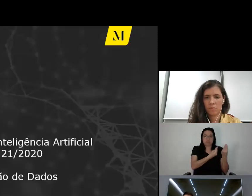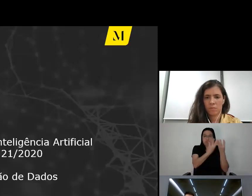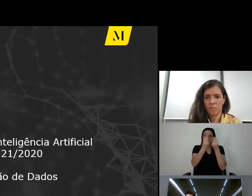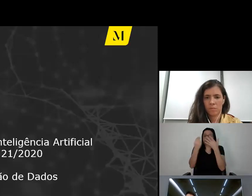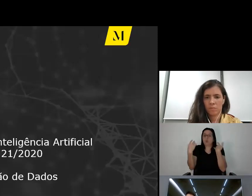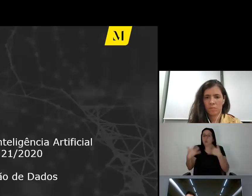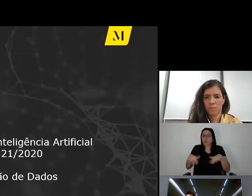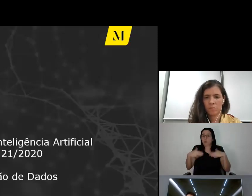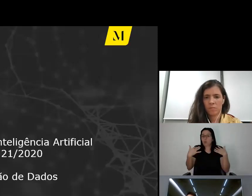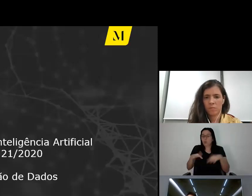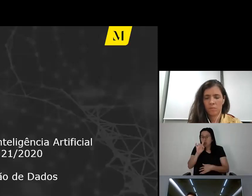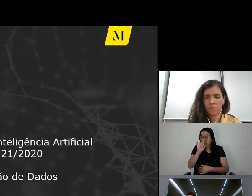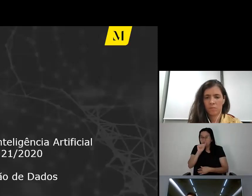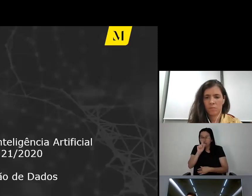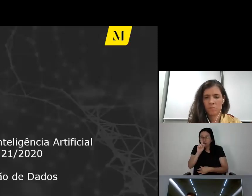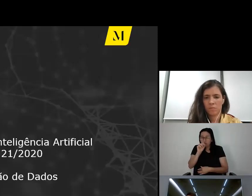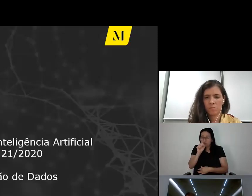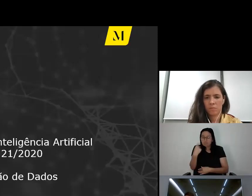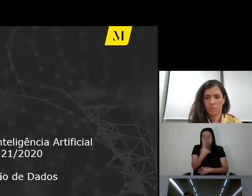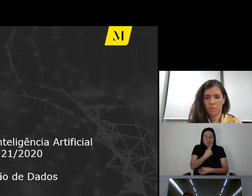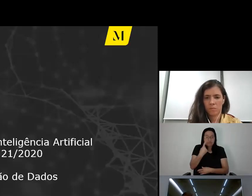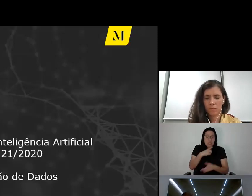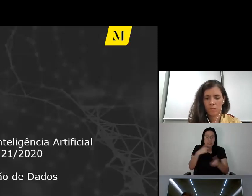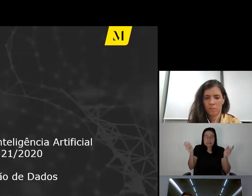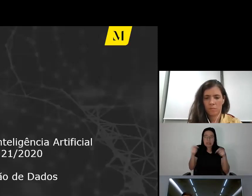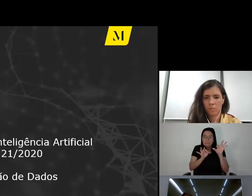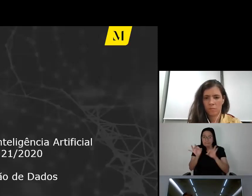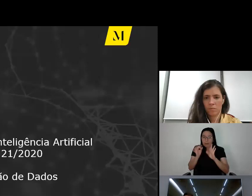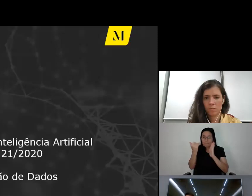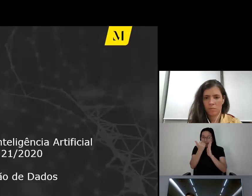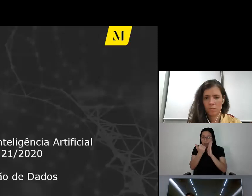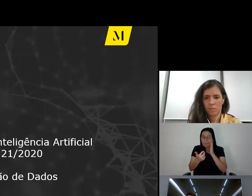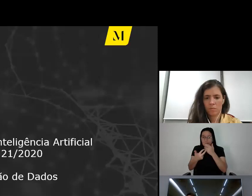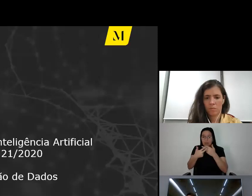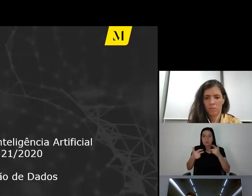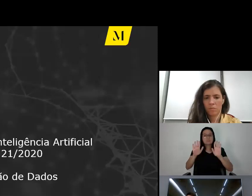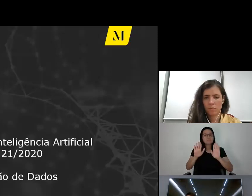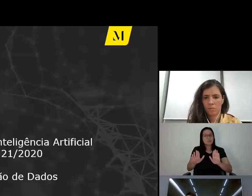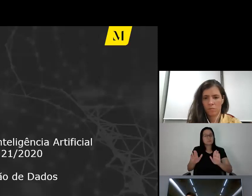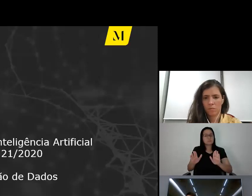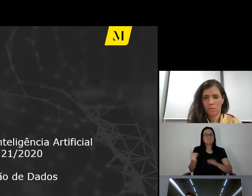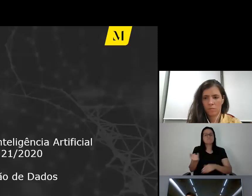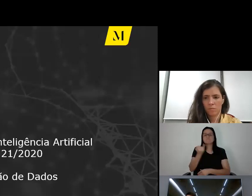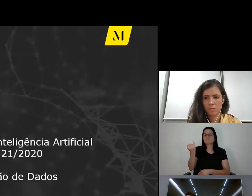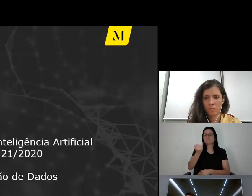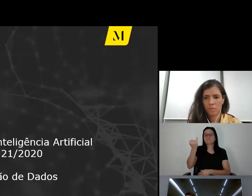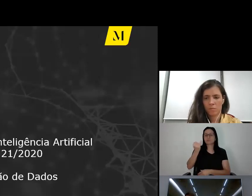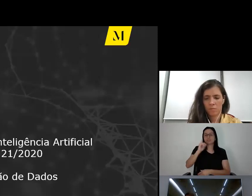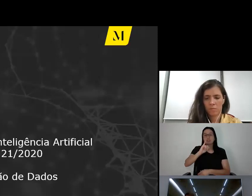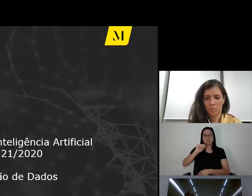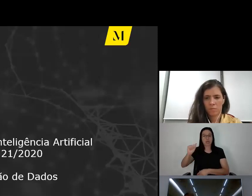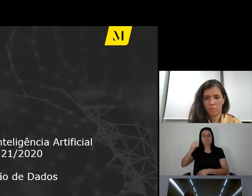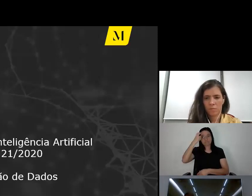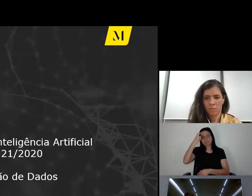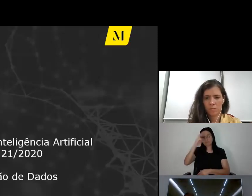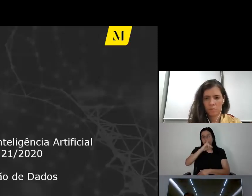dados, para que a gente consiga construir essas soluções. Mas um risco importante de inteligência artificial que a gente precisa olhar é quando